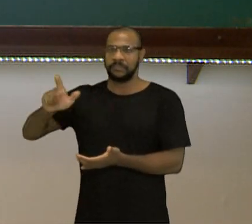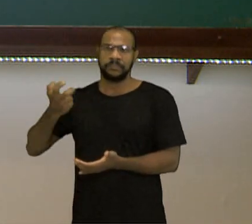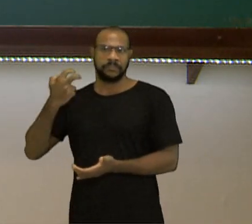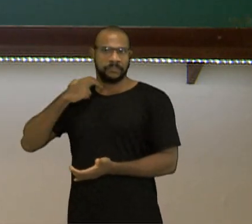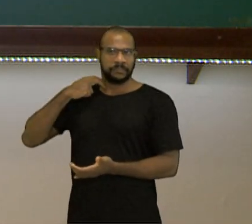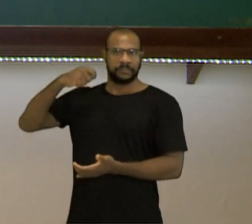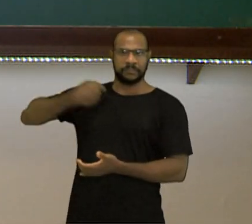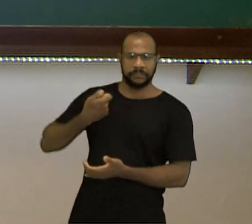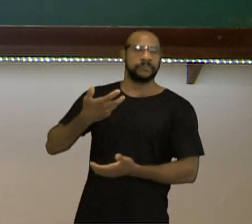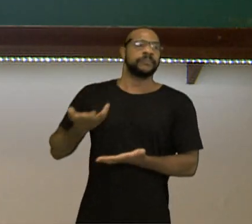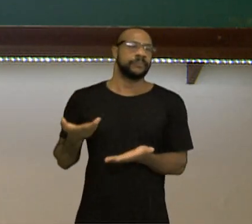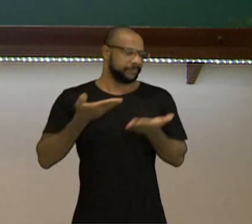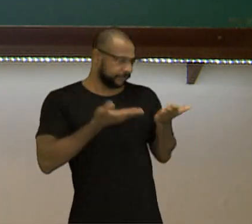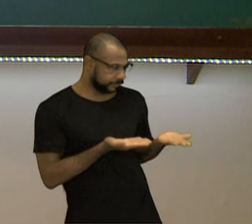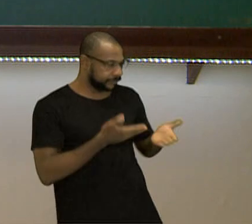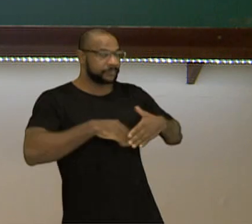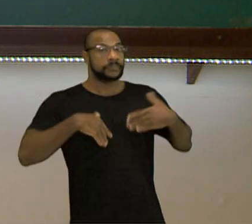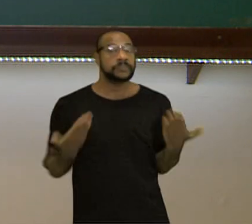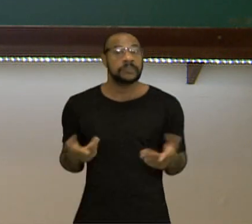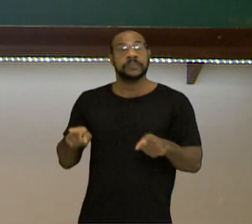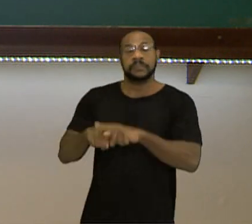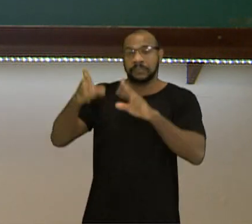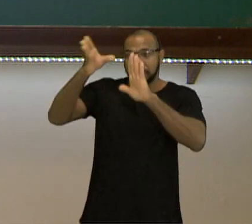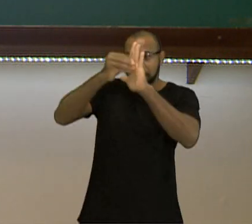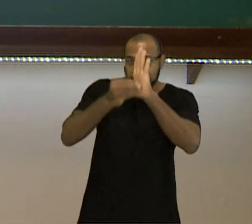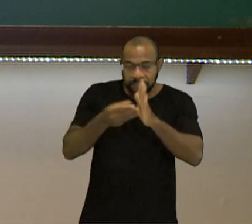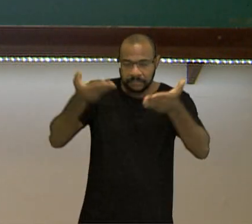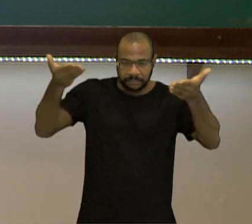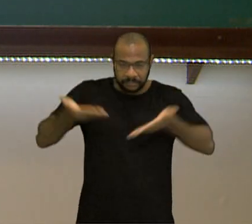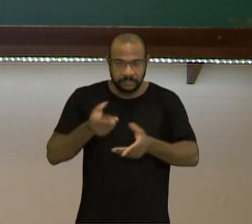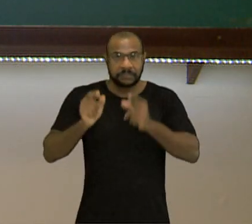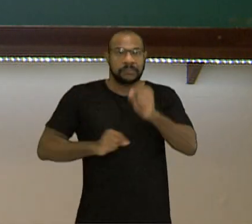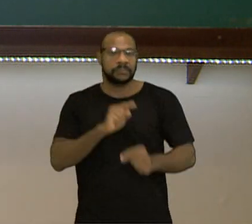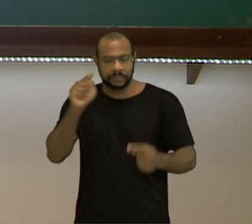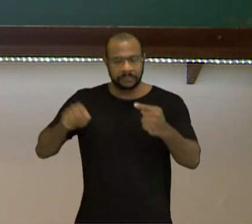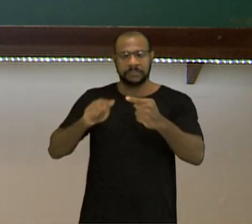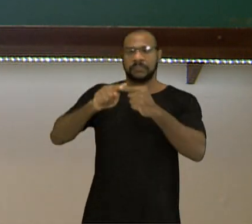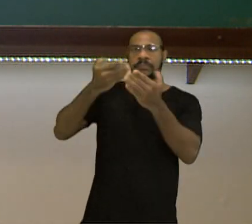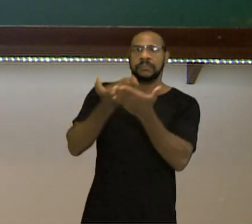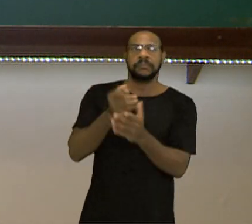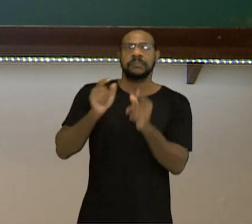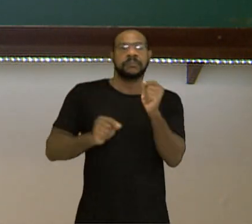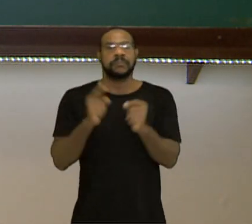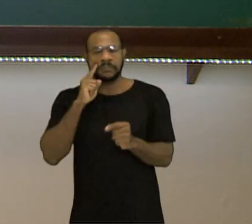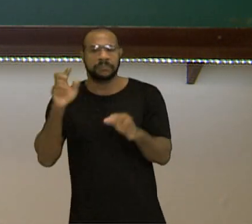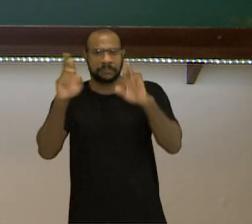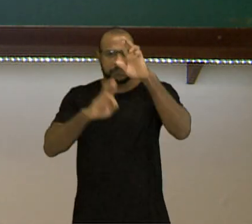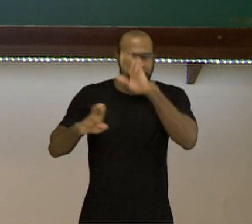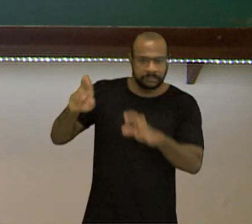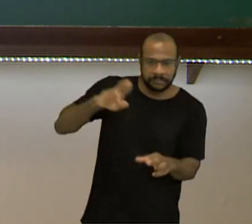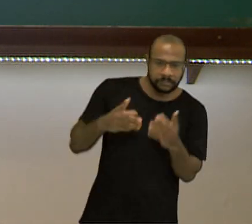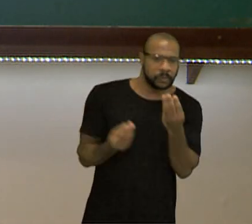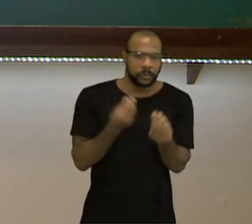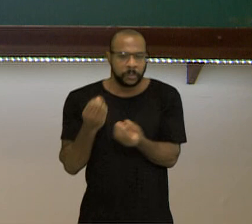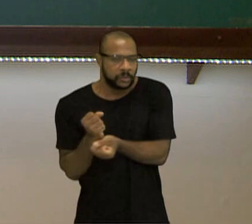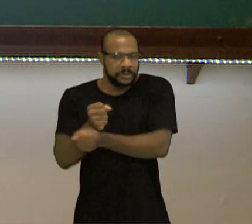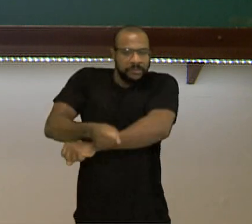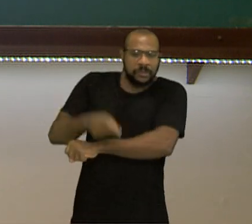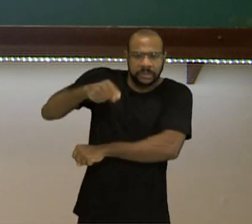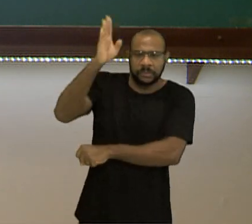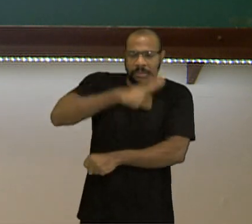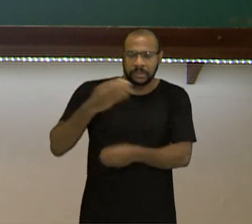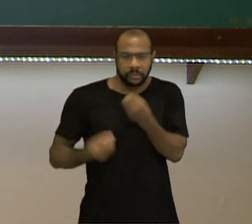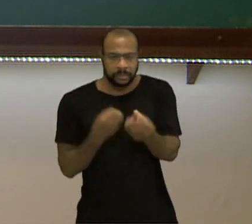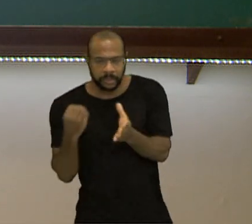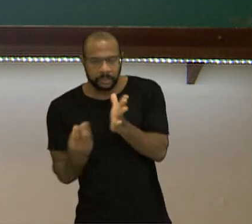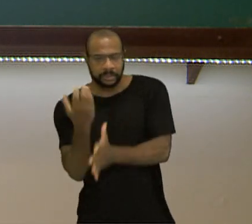vamos conversar com vocês desse conteúdo. O objetivo da aula de hoje é analisar o escravismo no Brasil, considerando